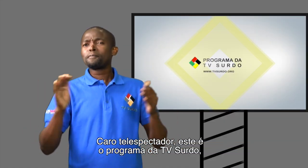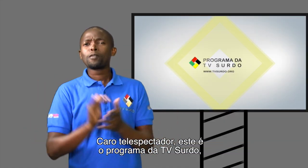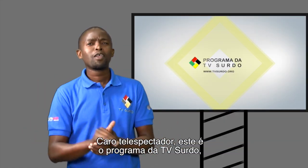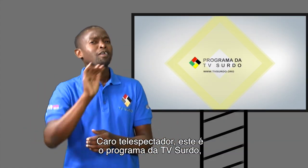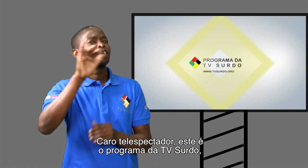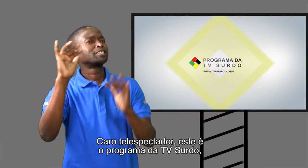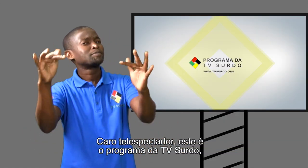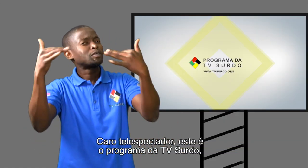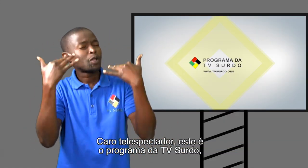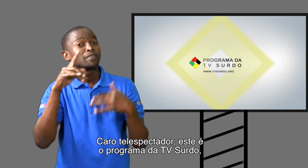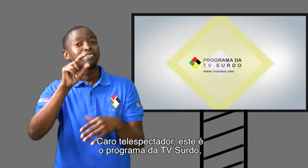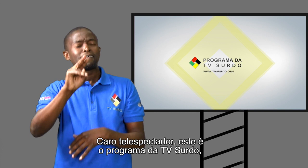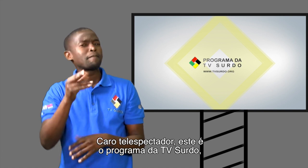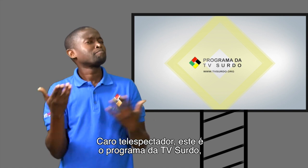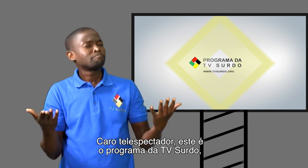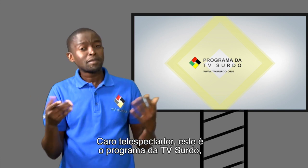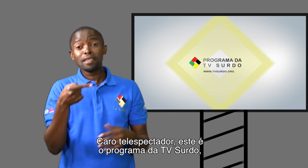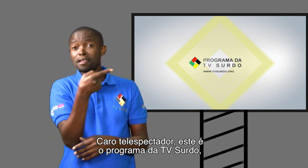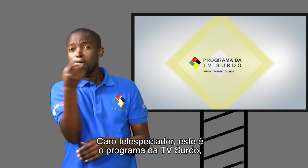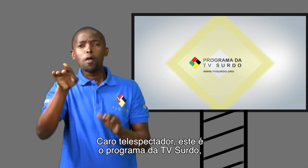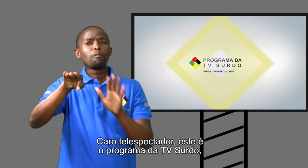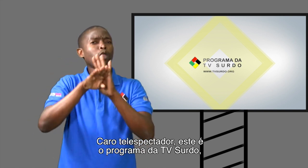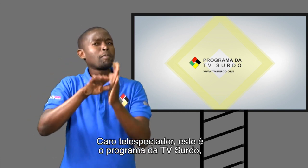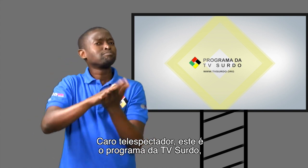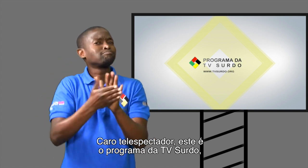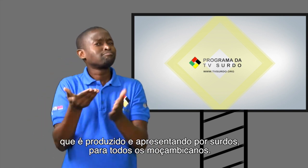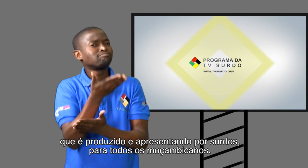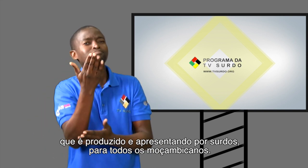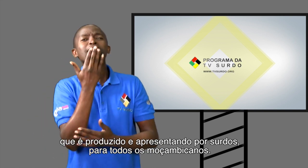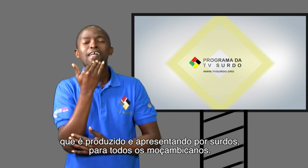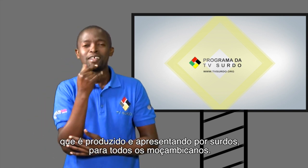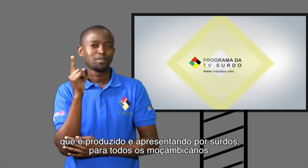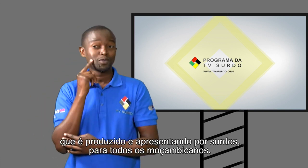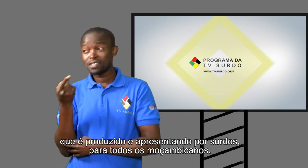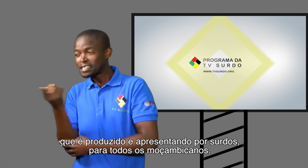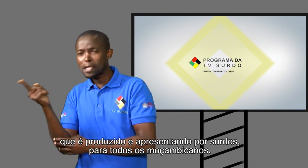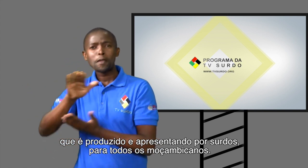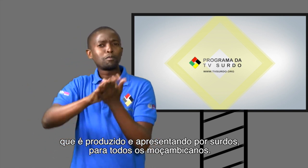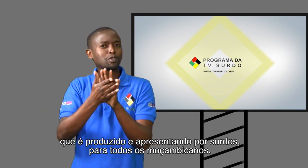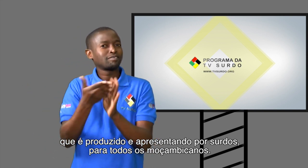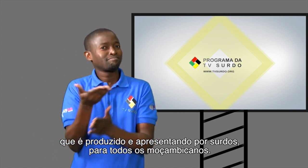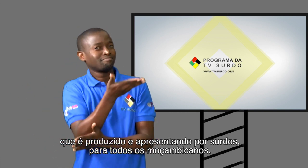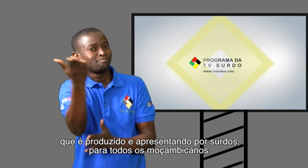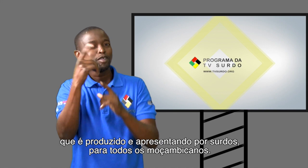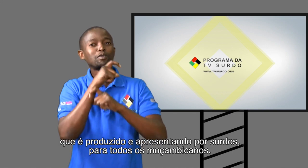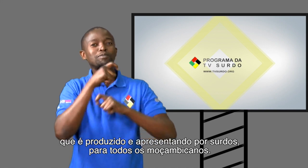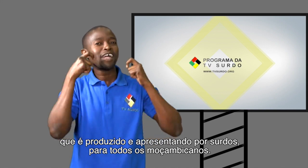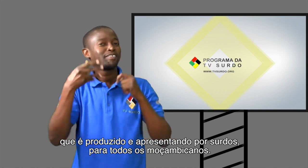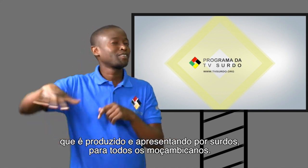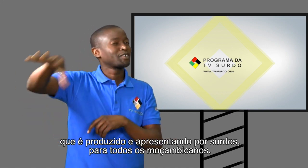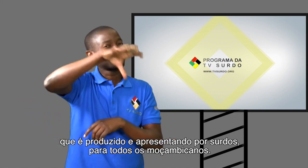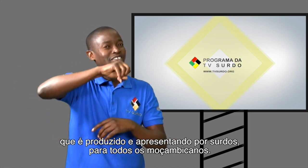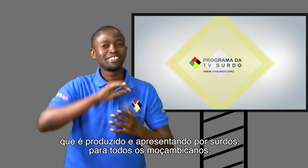Telespectador, este é o programa da TV Surdo, que é produzido e apresentado por surdos para